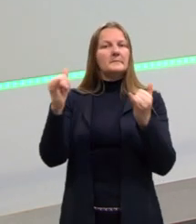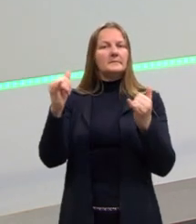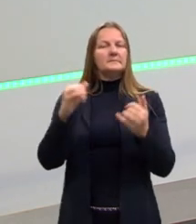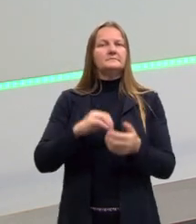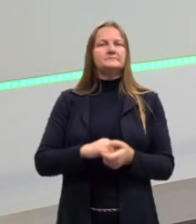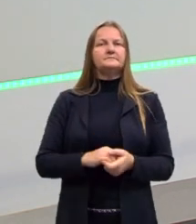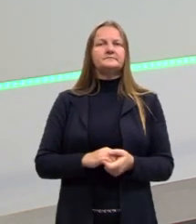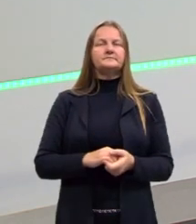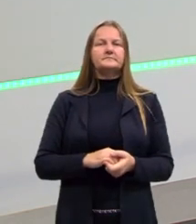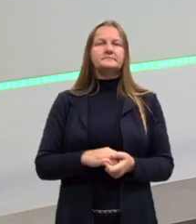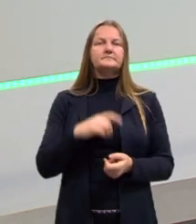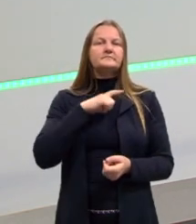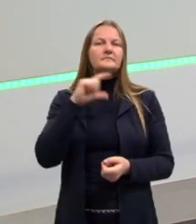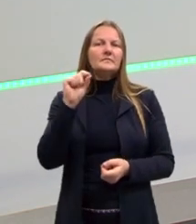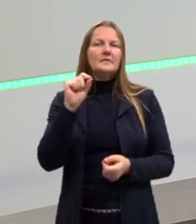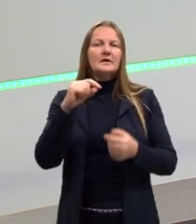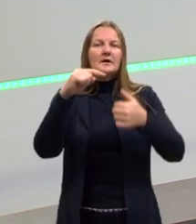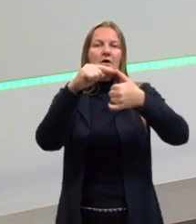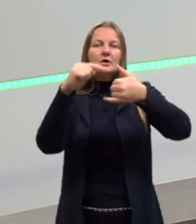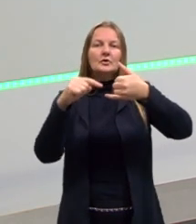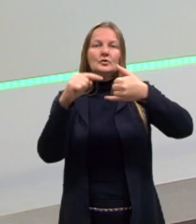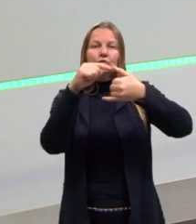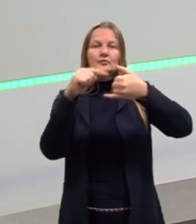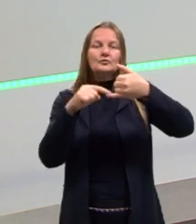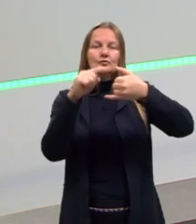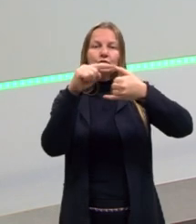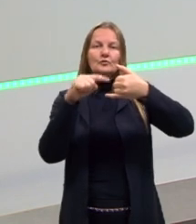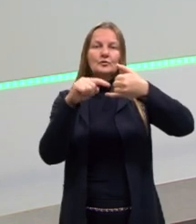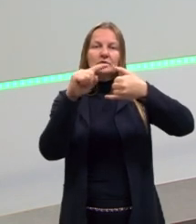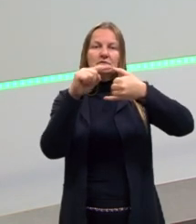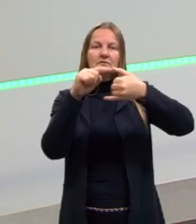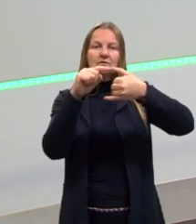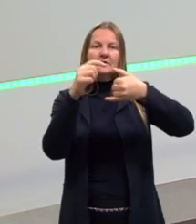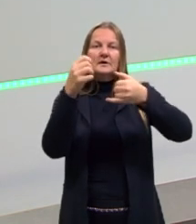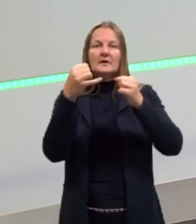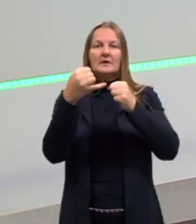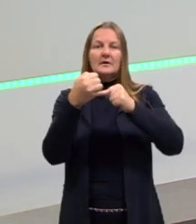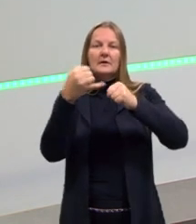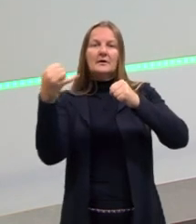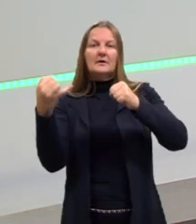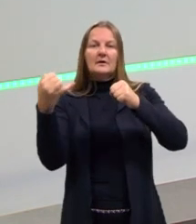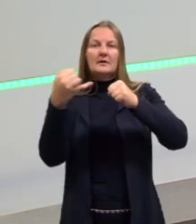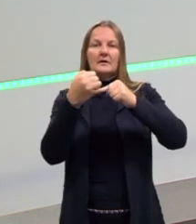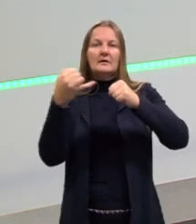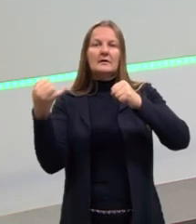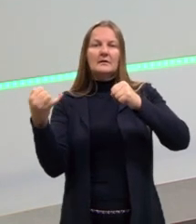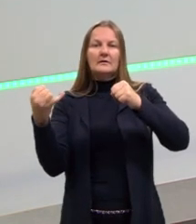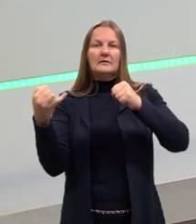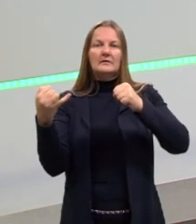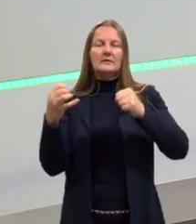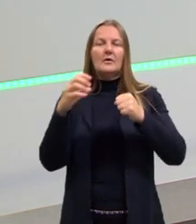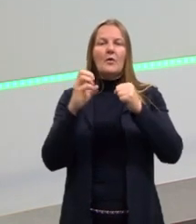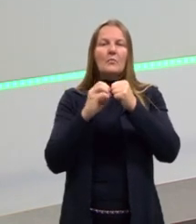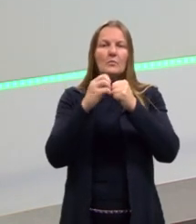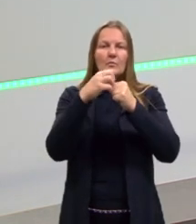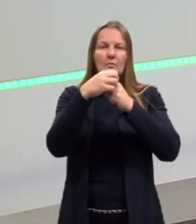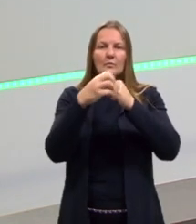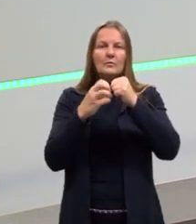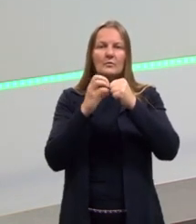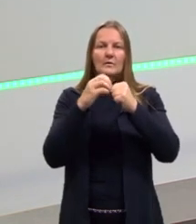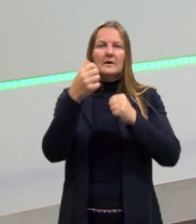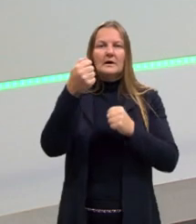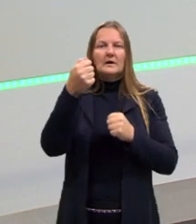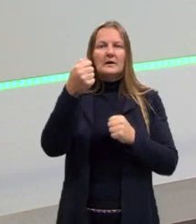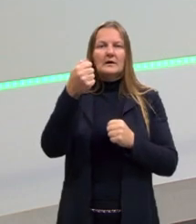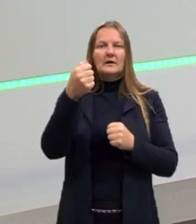Daniel onde tem as duas semi reações a no ando onde ocorre a oxidação a com